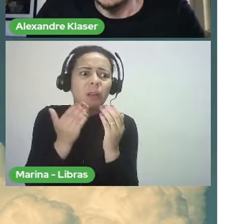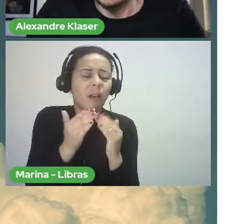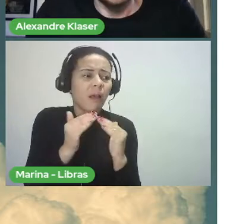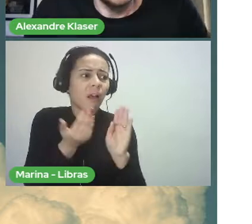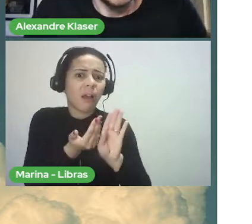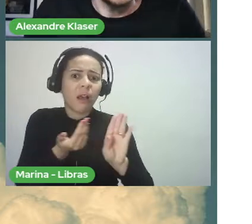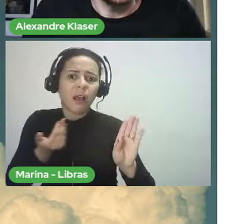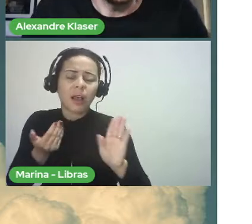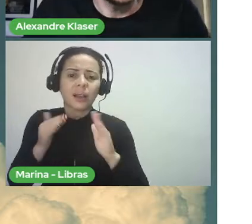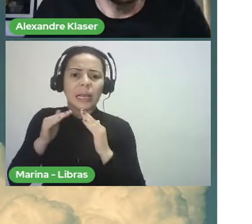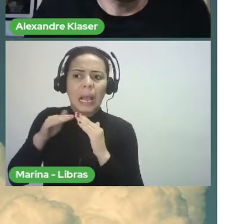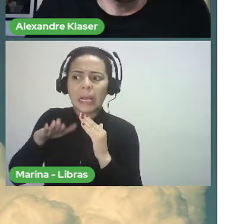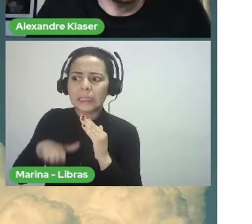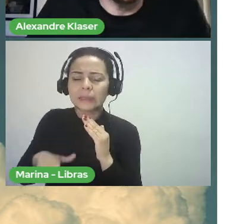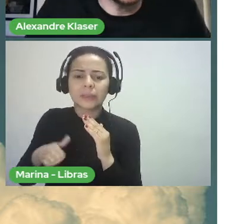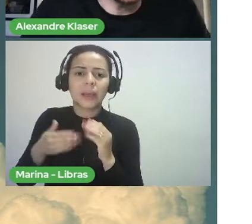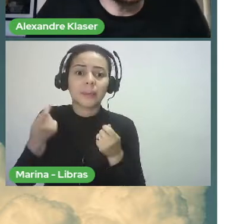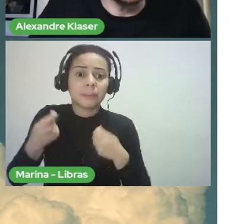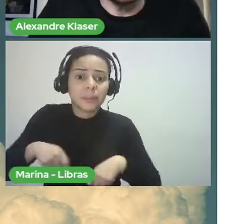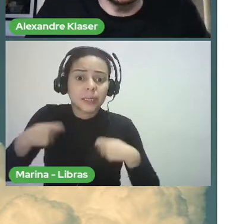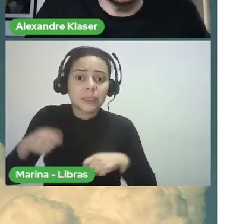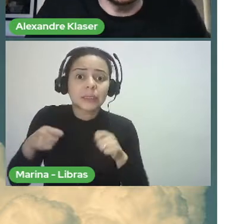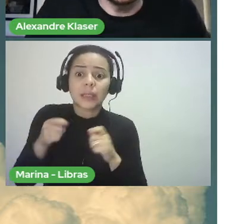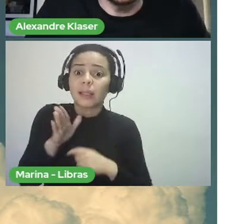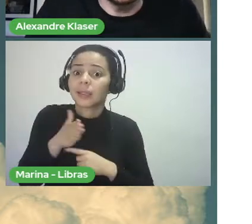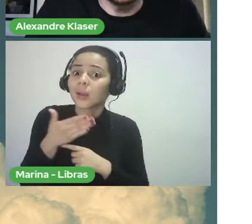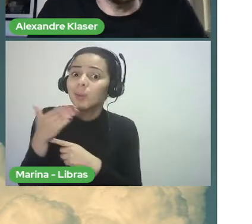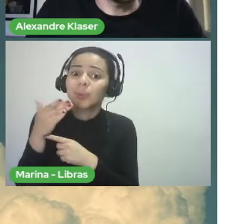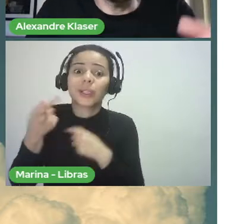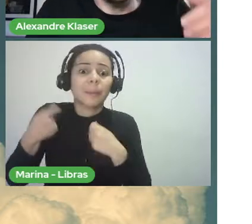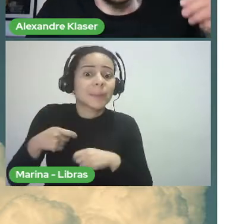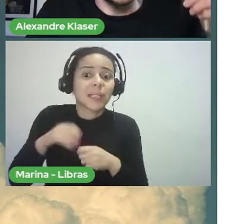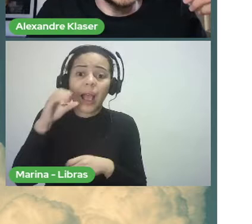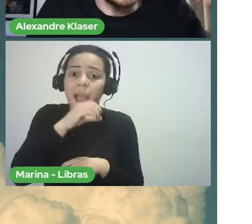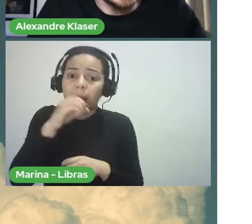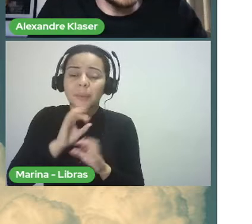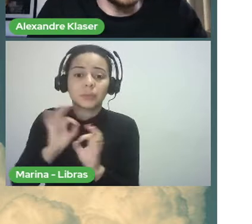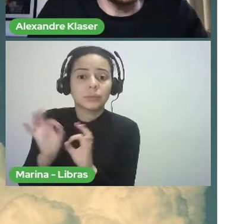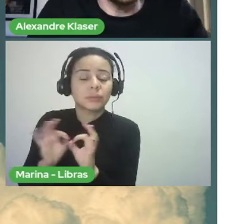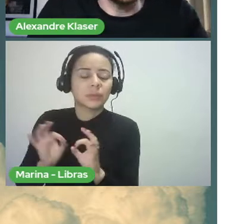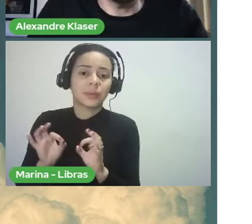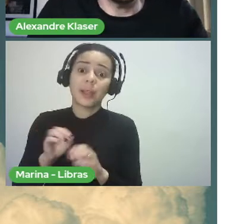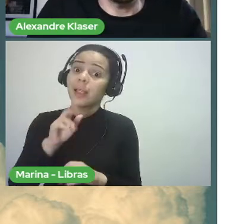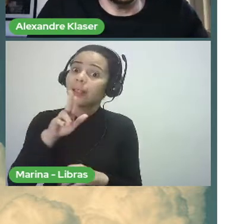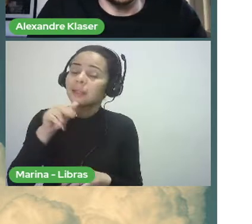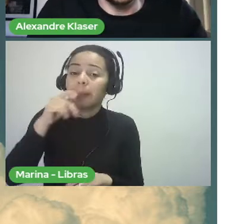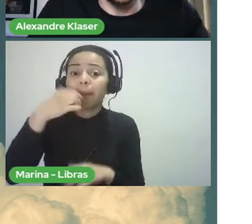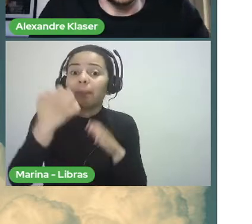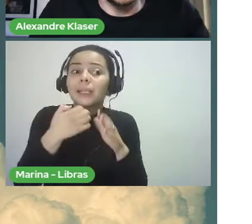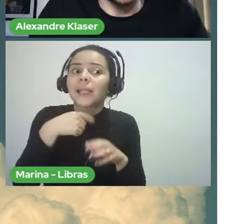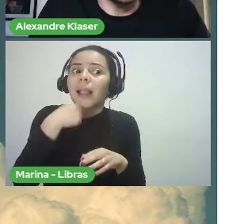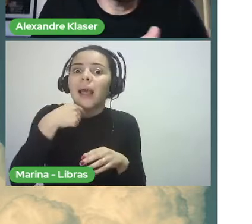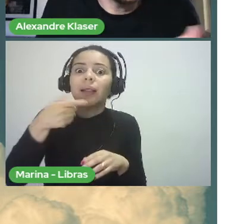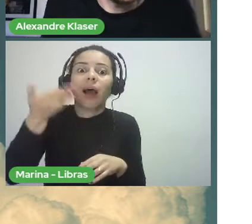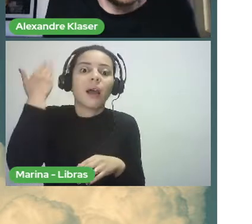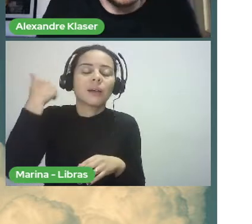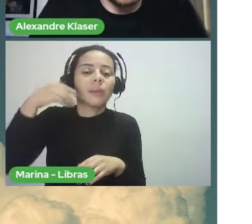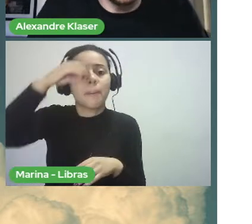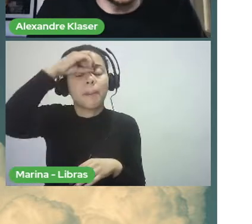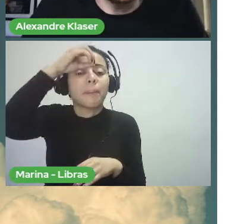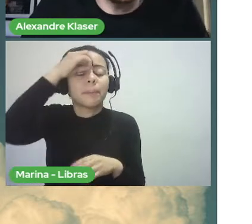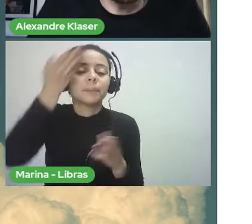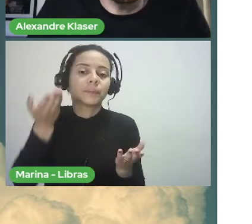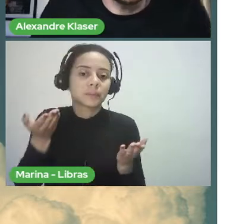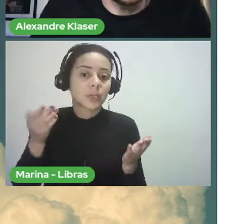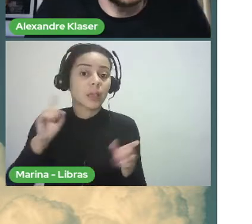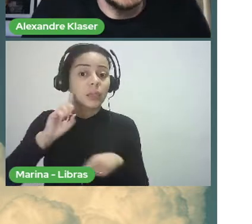para isso, e foi o caso. Muita empresa que estava mais apta a responder rapidamente, não só na questão de trabalho remoto, como também de soluções digitais, ela conseguiu